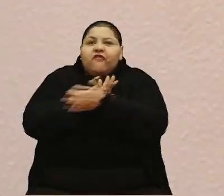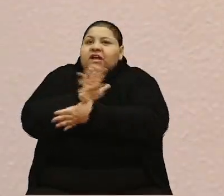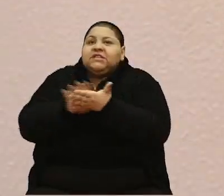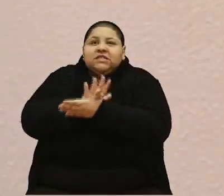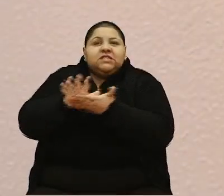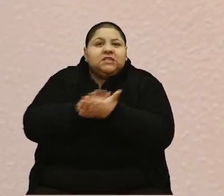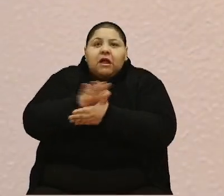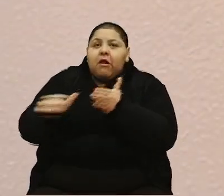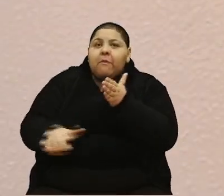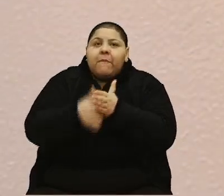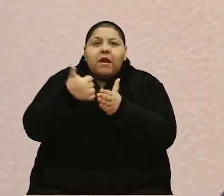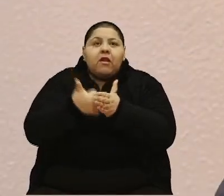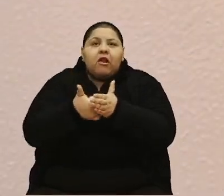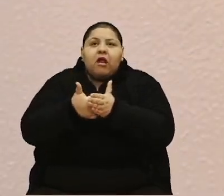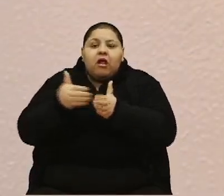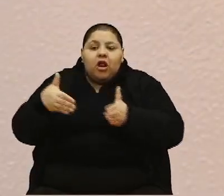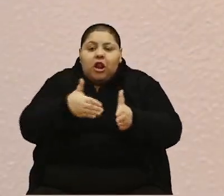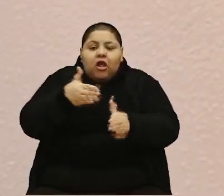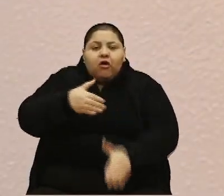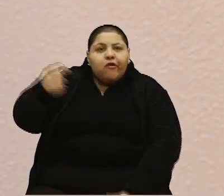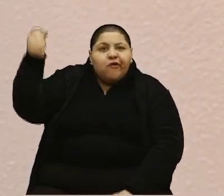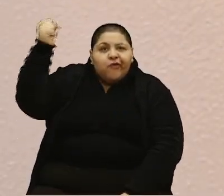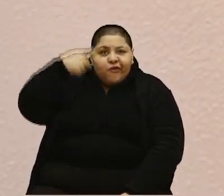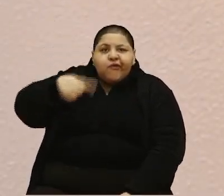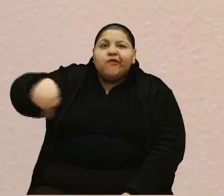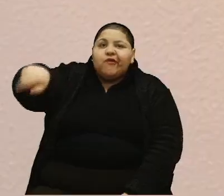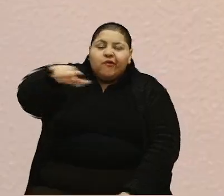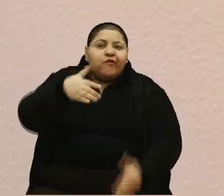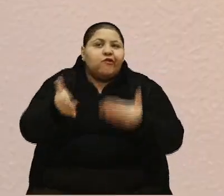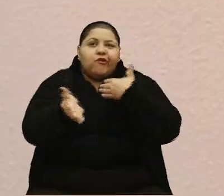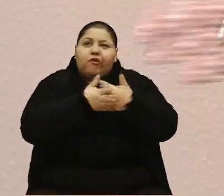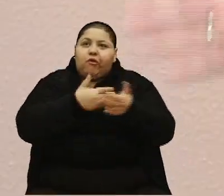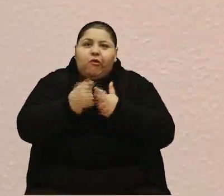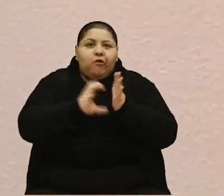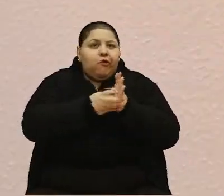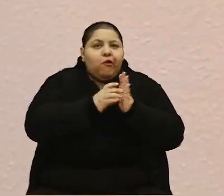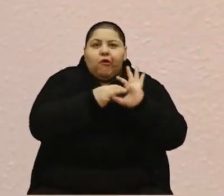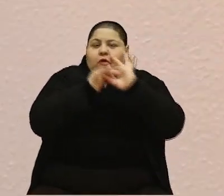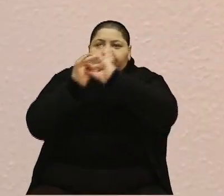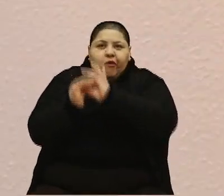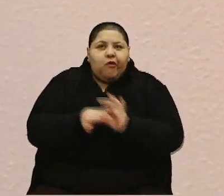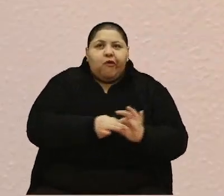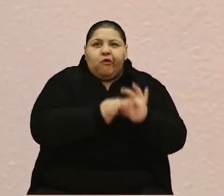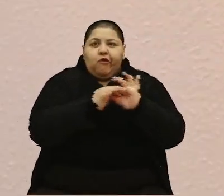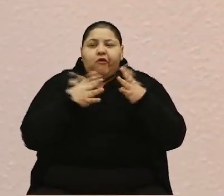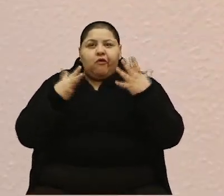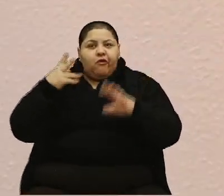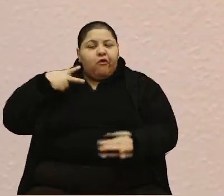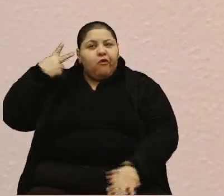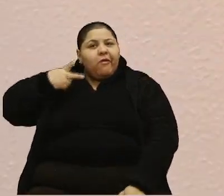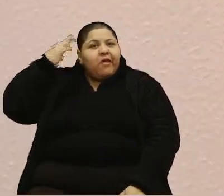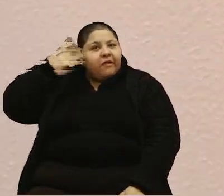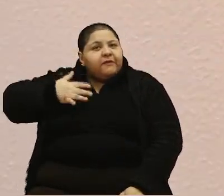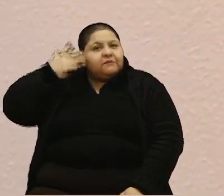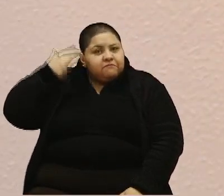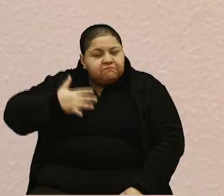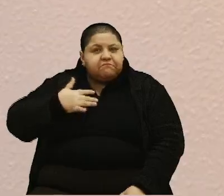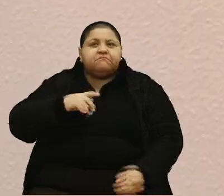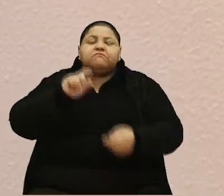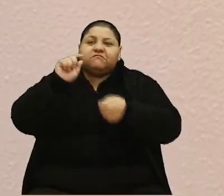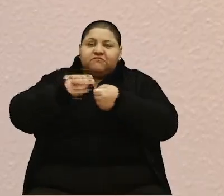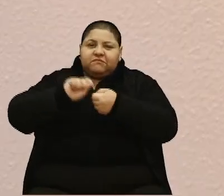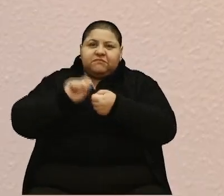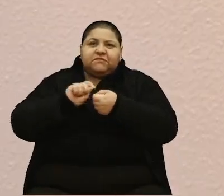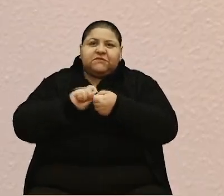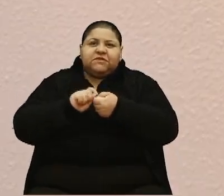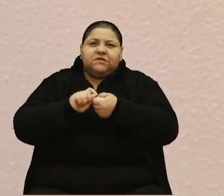ter melhoria naquela Rota do Sol. Então vamos, independente de partido, aqui se unir, a parabenizar a vereadora Daiane Mello, que fez